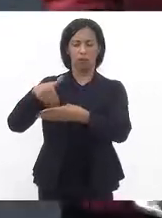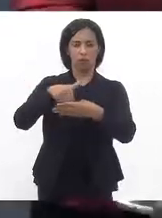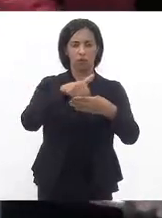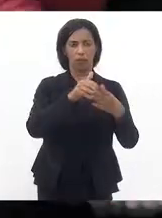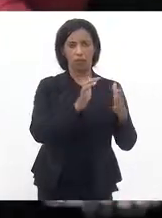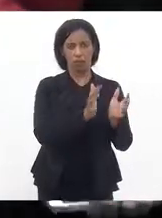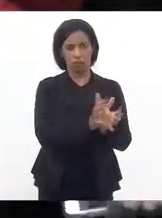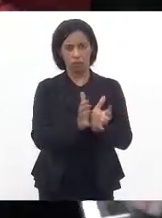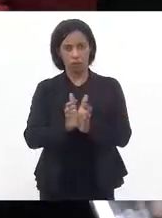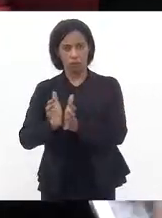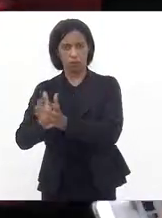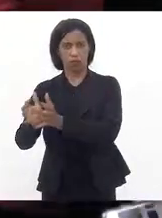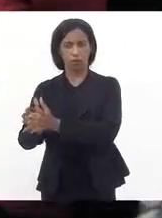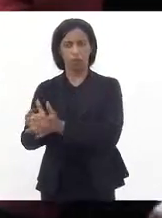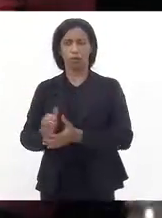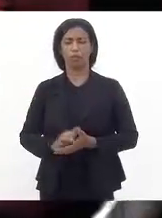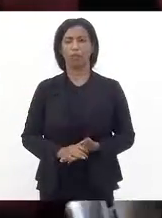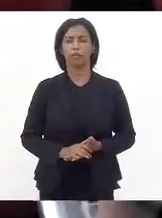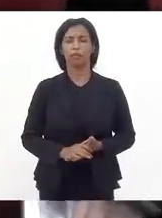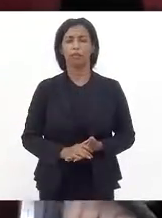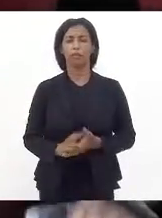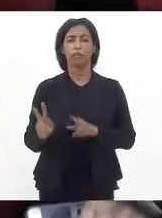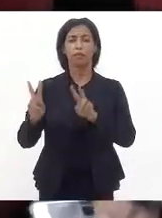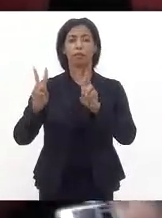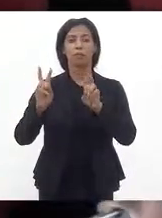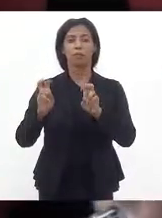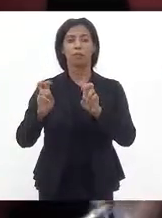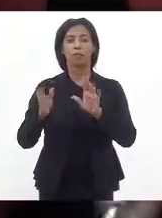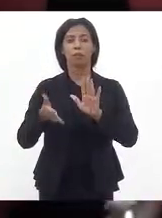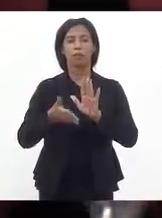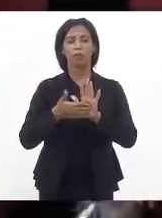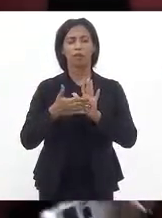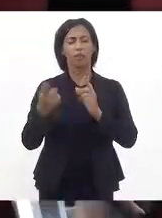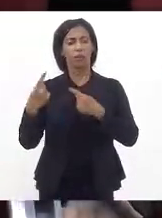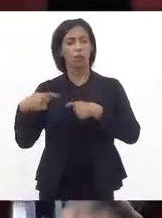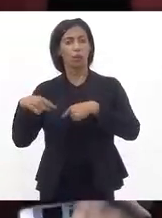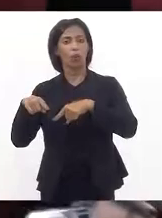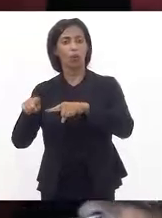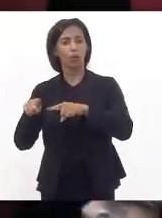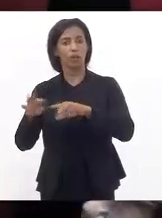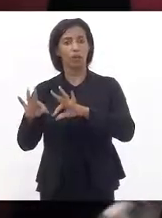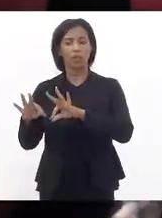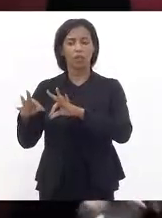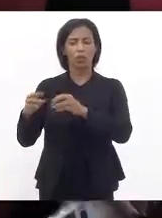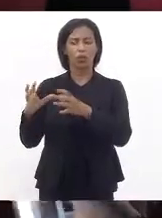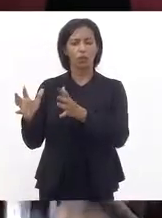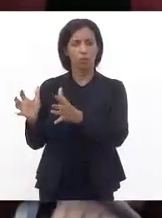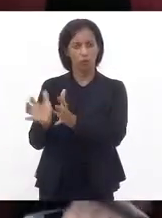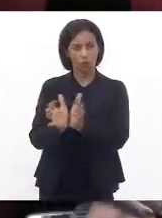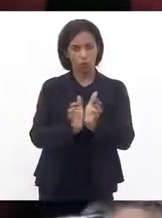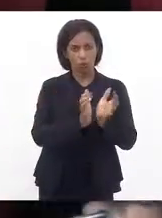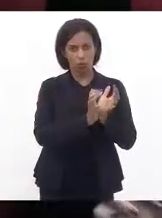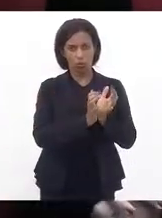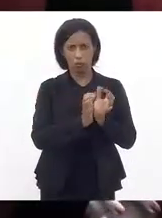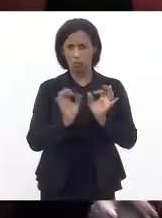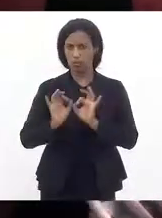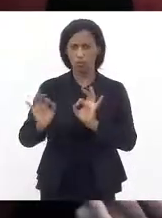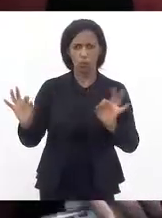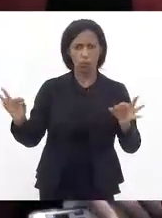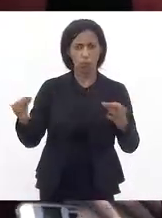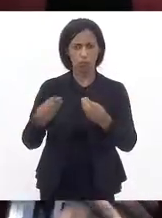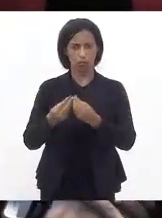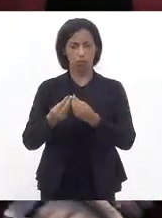pelas comissões pelas condições a matéria recebeu o parecer contrário em todas as comissões de mérito sem